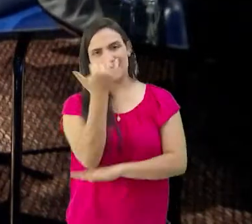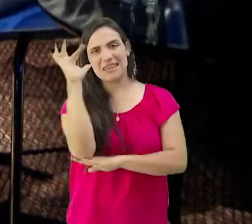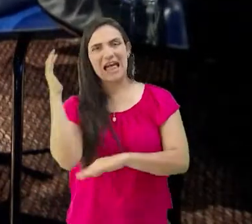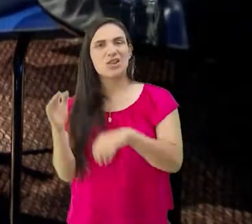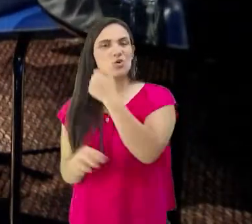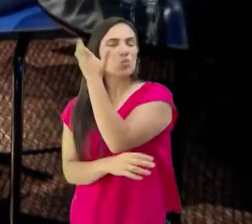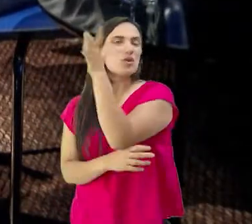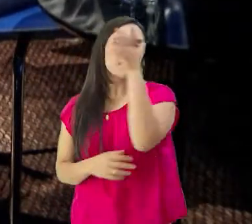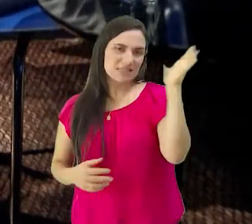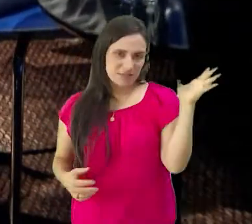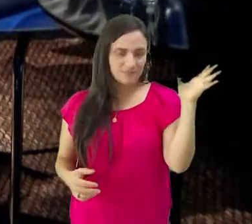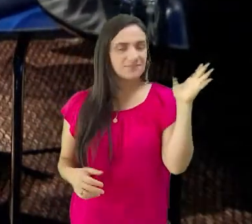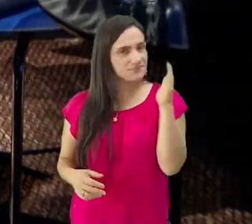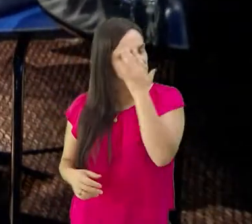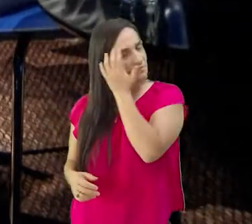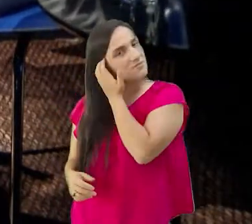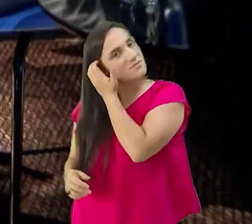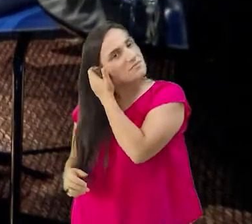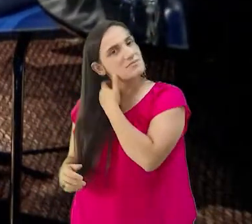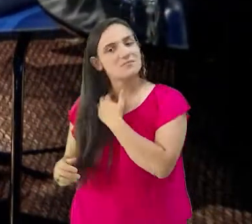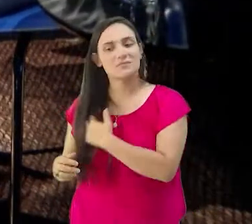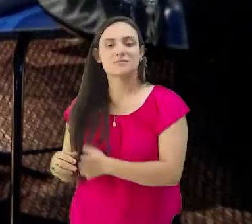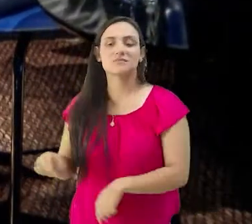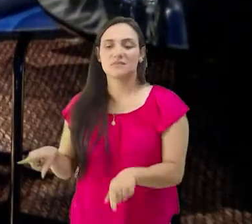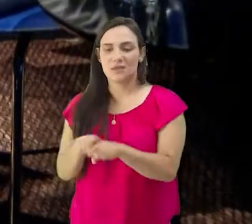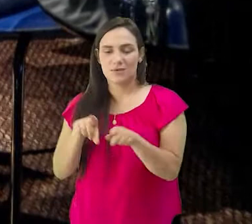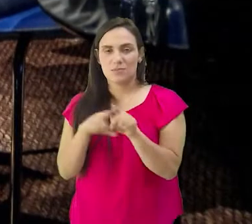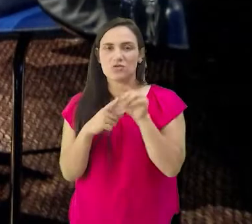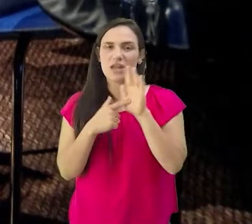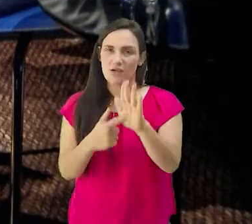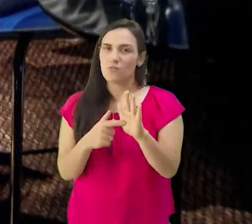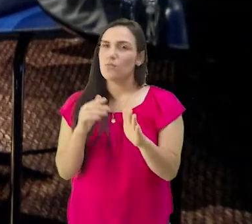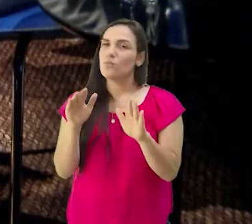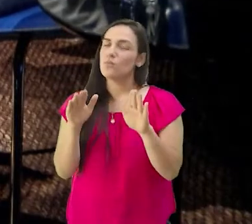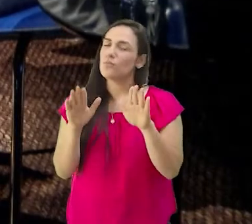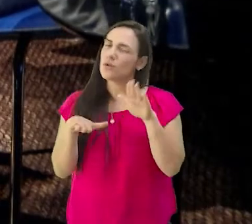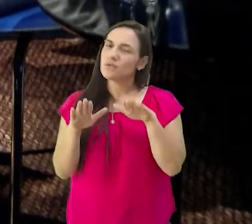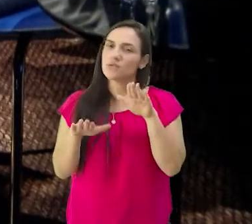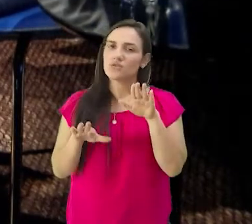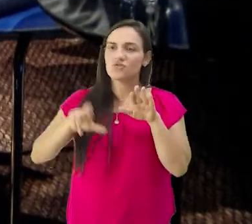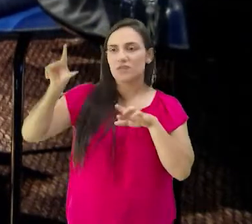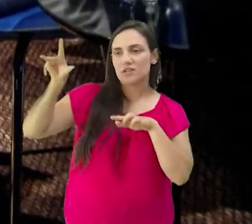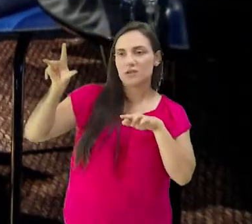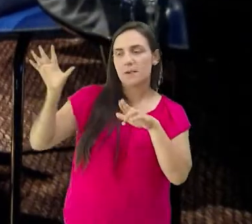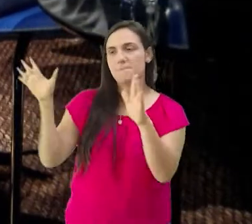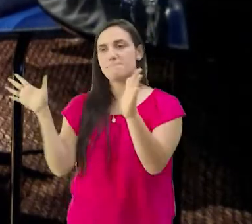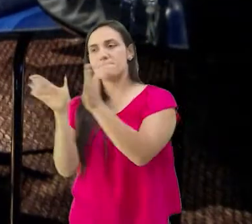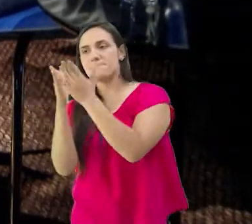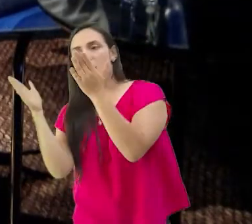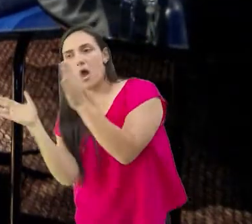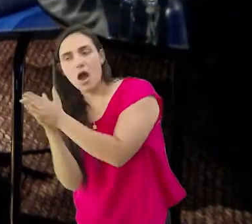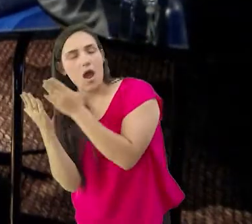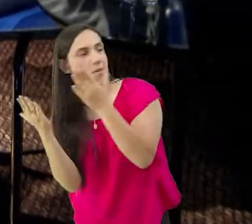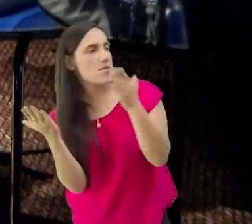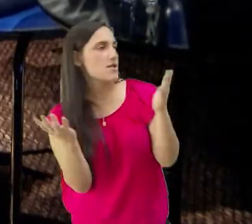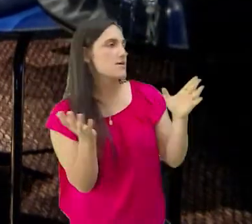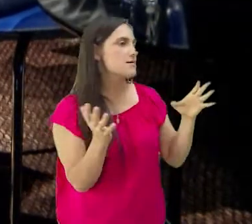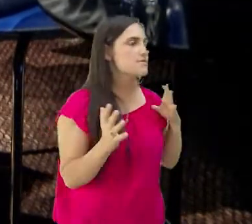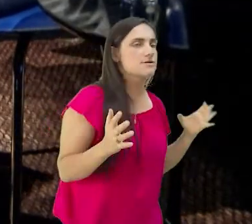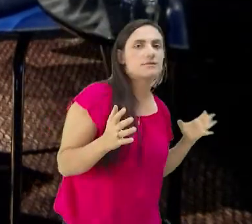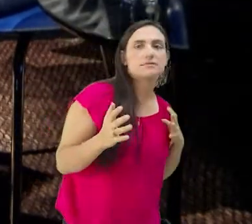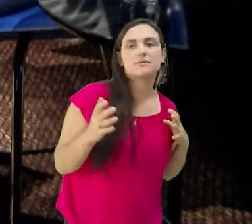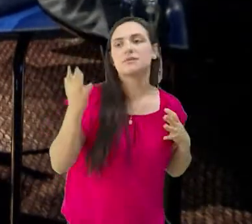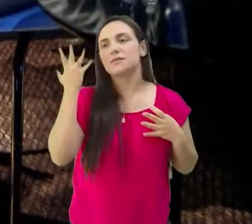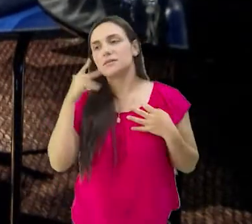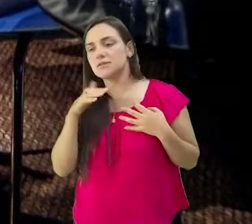que falava sobre essa coisa da natureza e que já trazia um pouco da indignação, da desigualdade, né? Pô, só curioso se uma